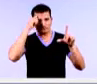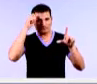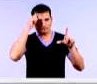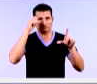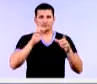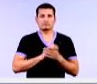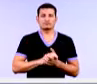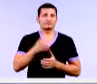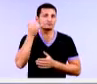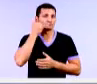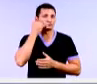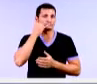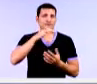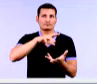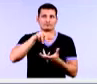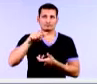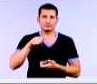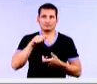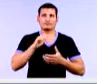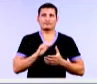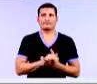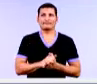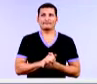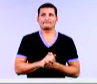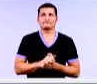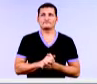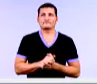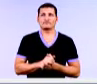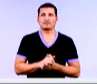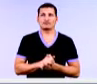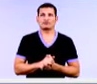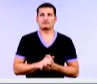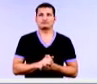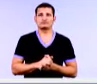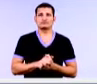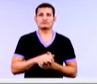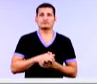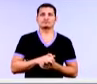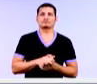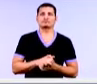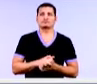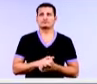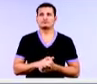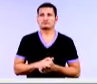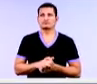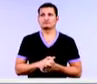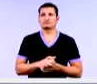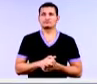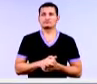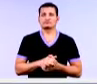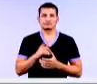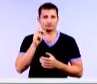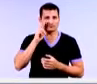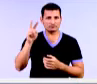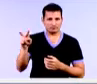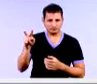execução, fecha essa janela para retornar ao Visual G. Fechei, olha aqui ele executando. Início da execução, olá mundo